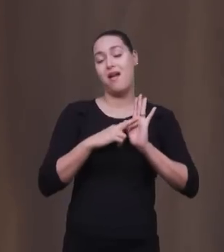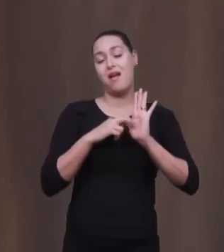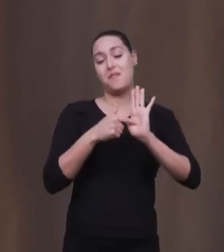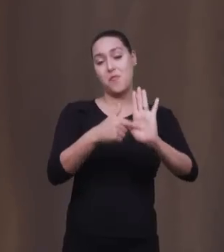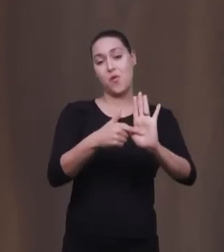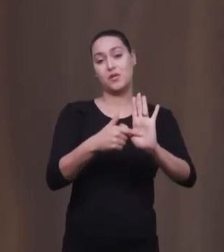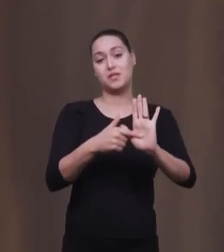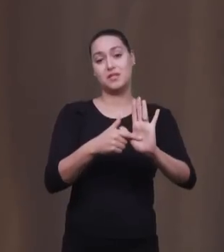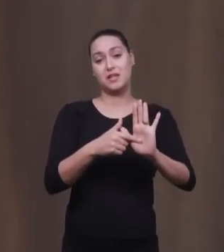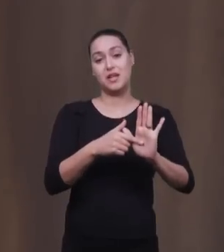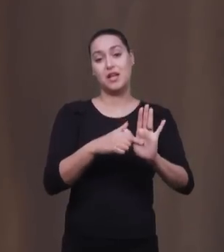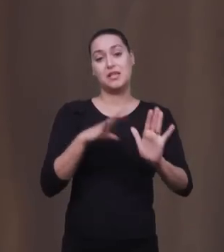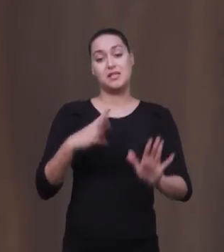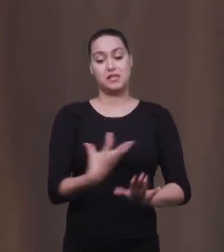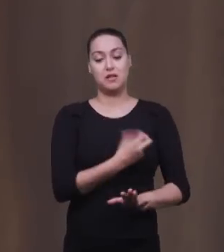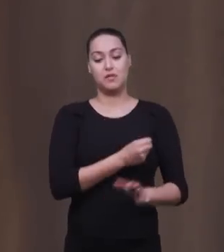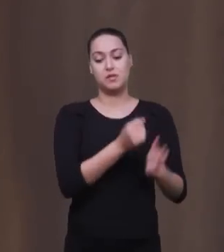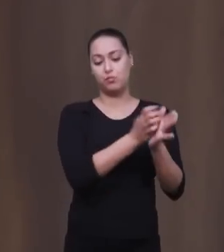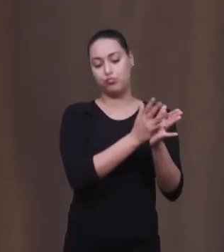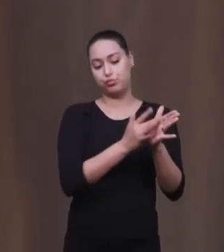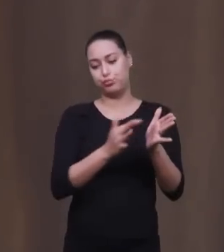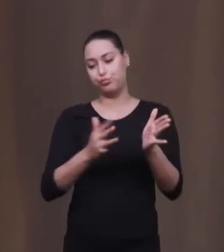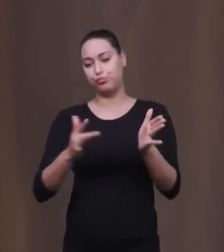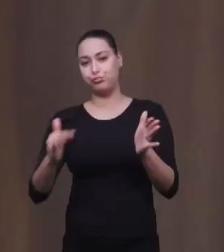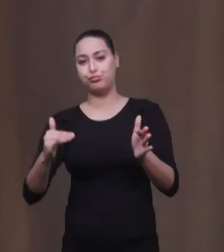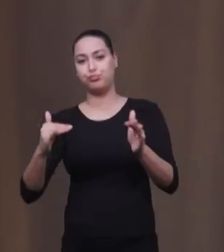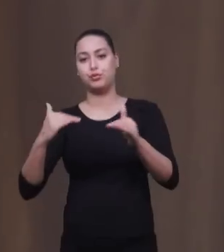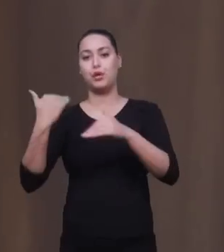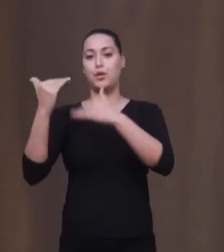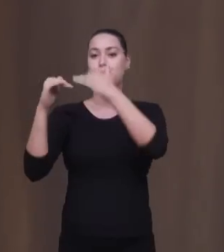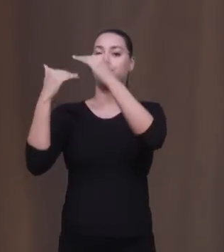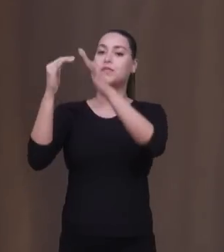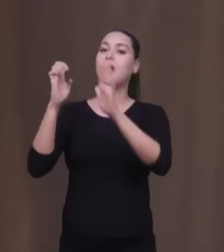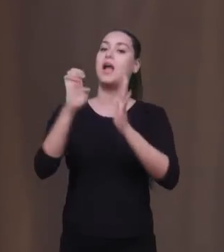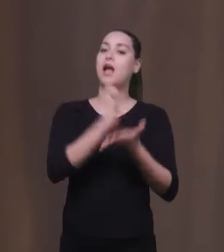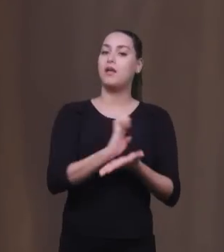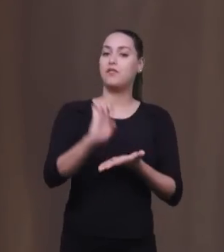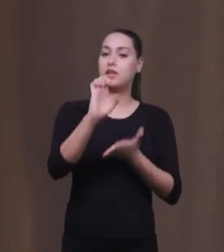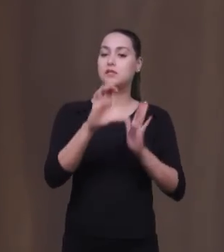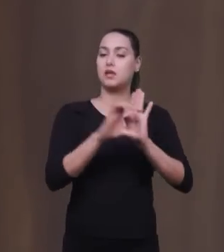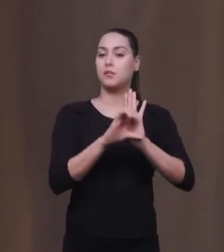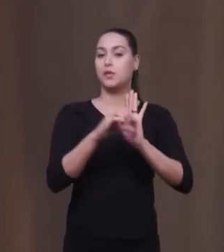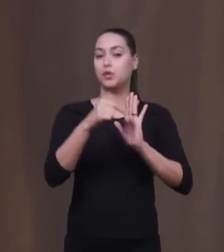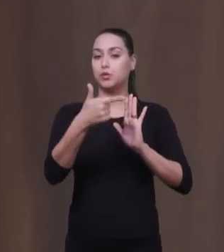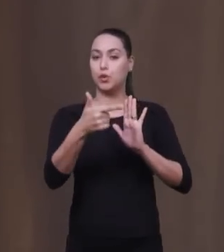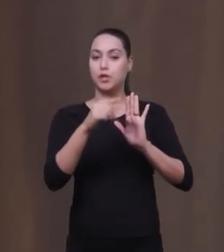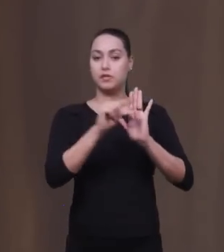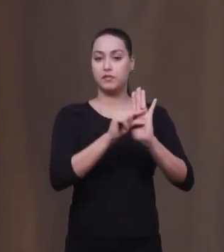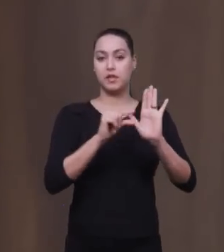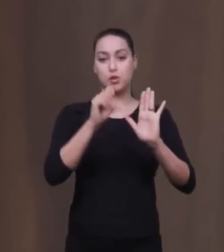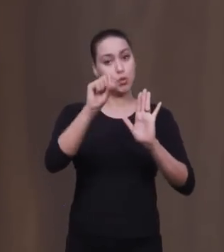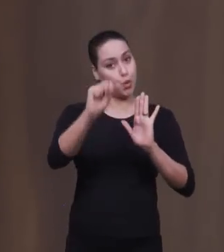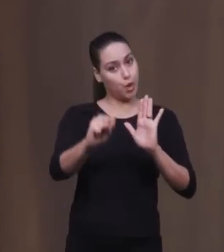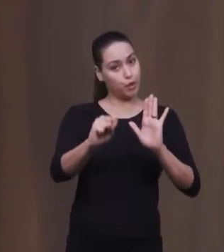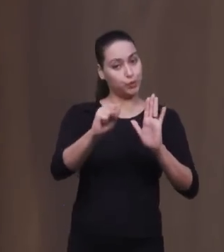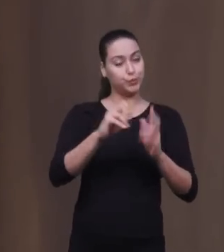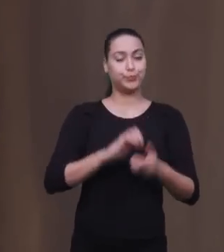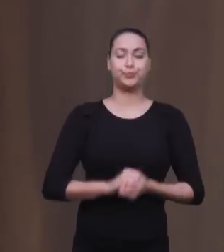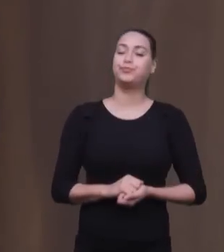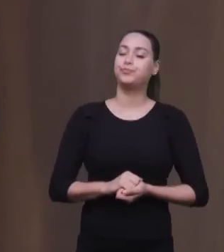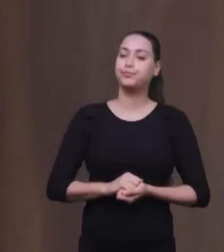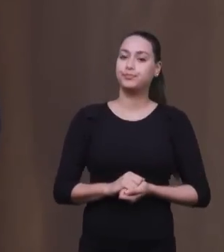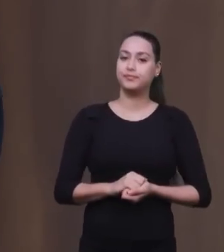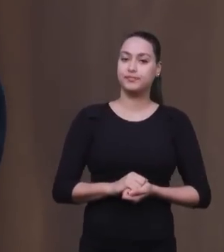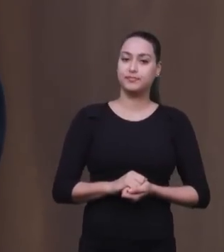Então isso é exatamente a expressão por meio da fé de Efésios capítulo 2, versículo 8. E